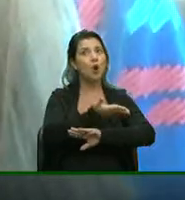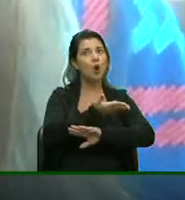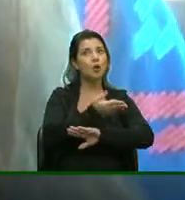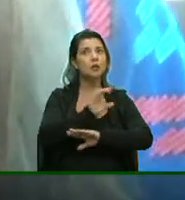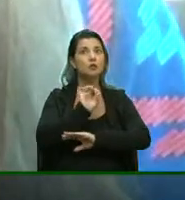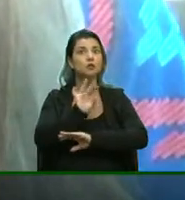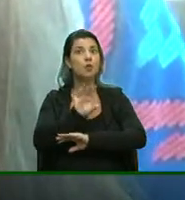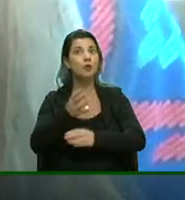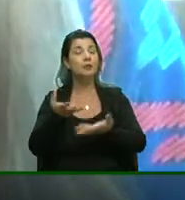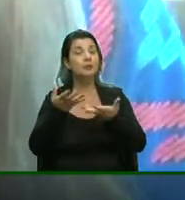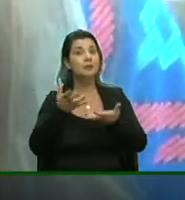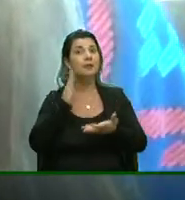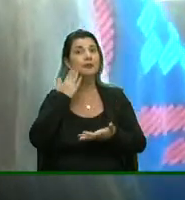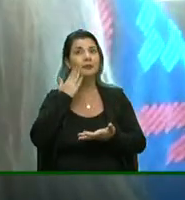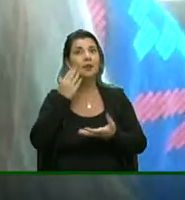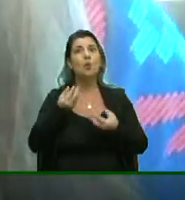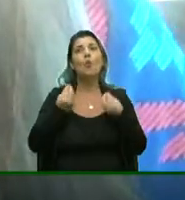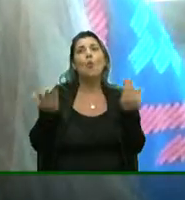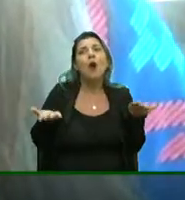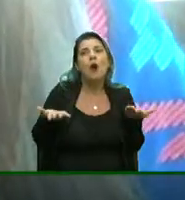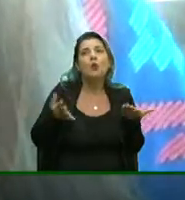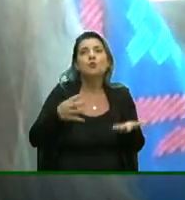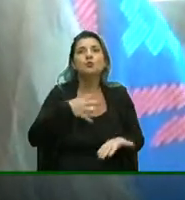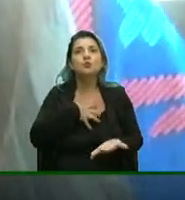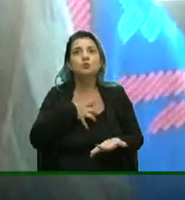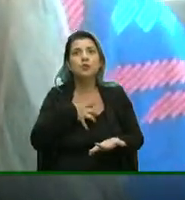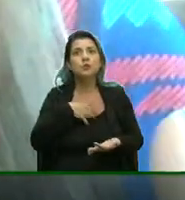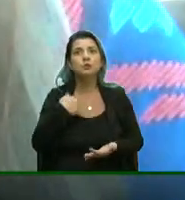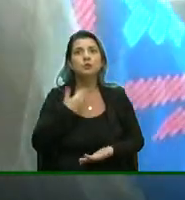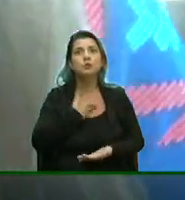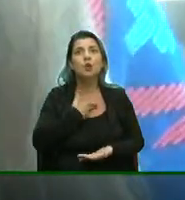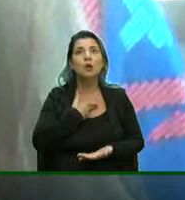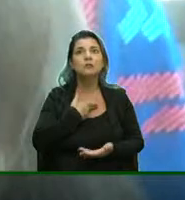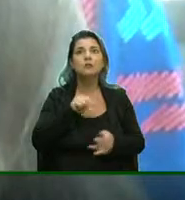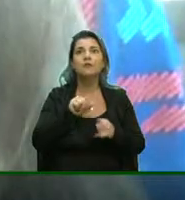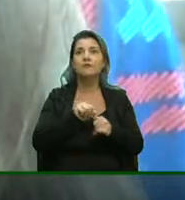qual é a forma que a gente faz, se a gente não está